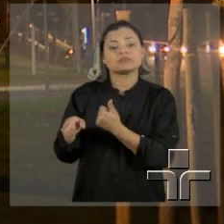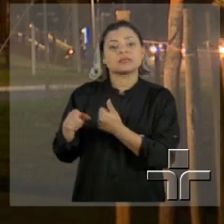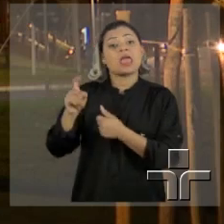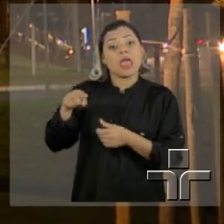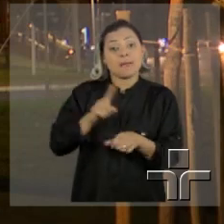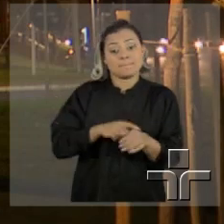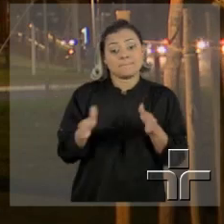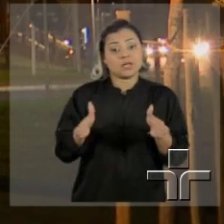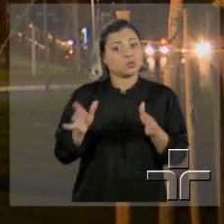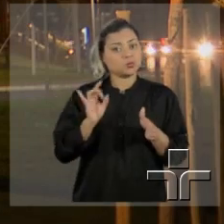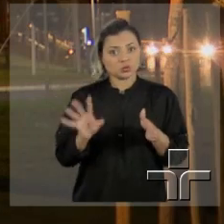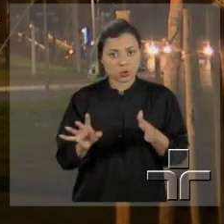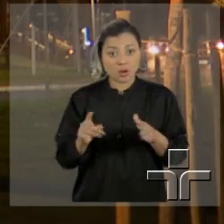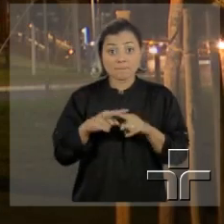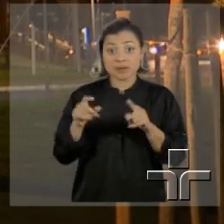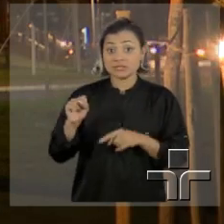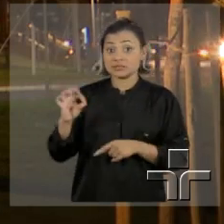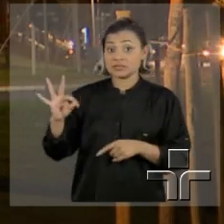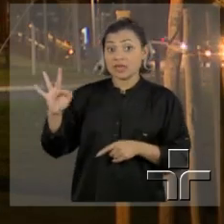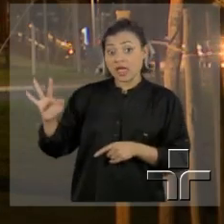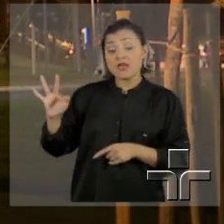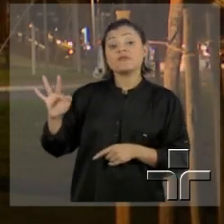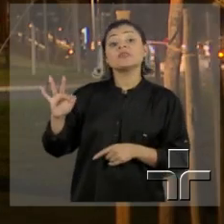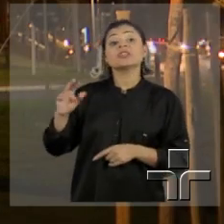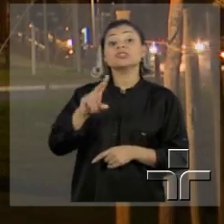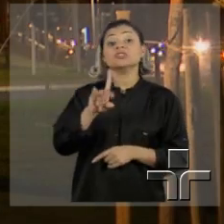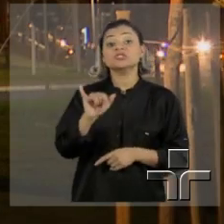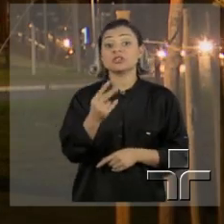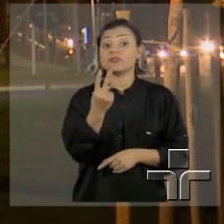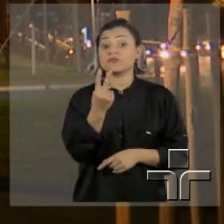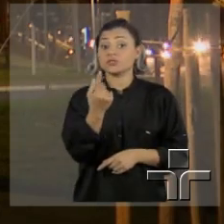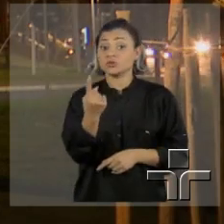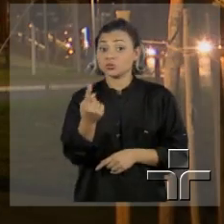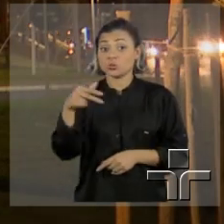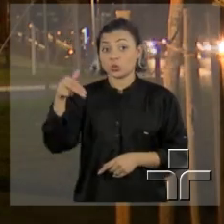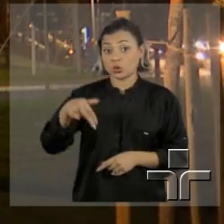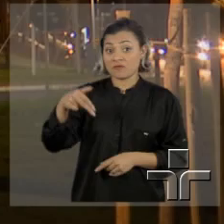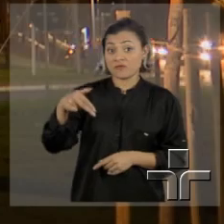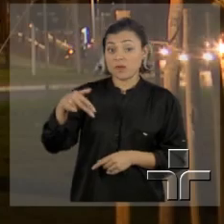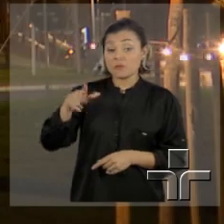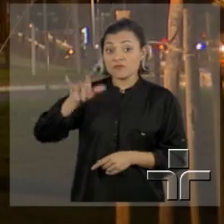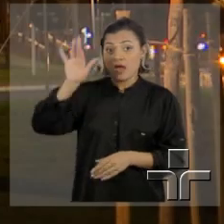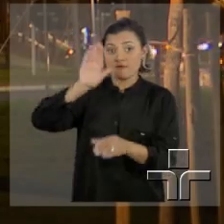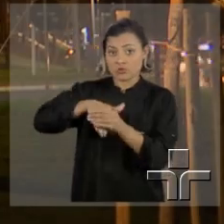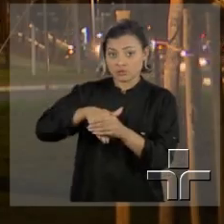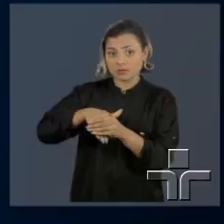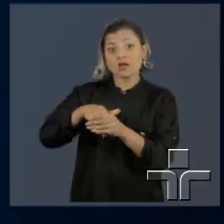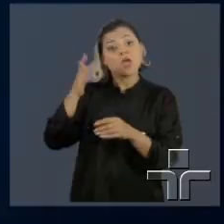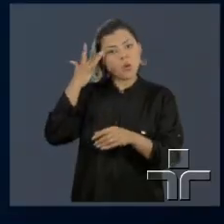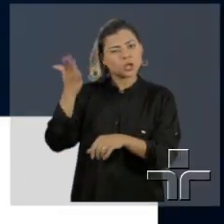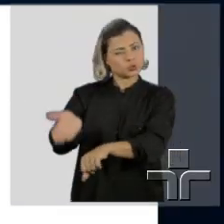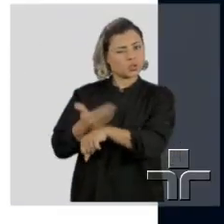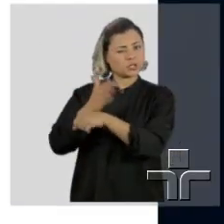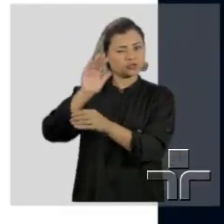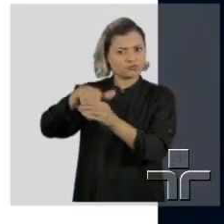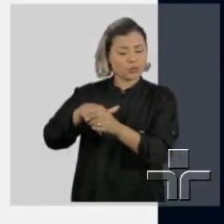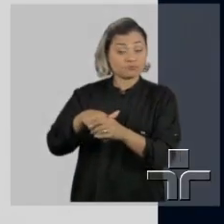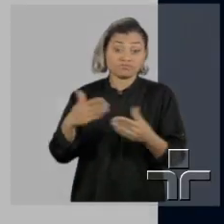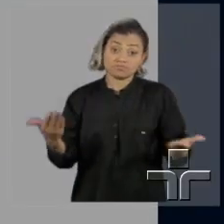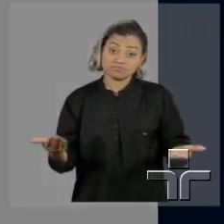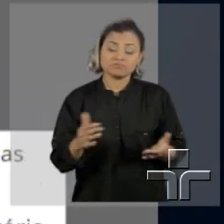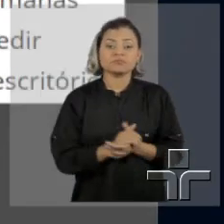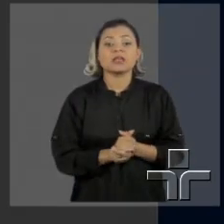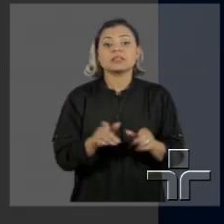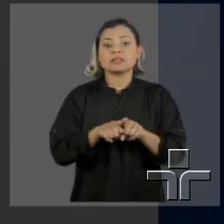julgamento no plenário do STF está marcada para 21 de novembro. Há expectativa que ele seja antecipado. A revista Cruzoé